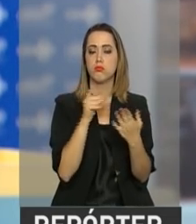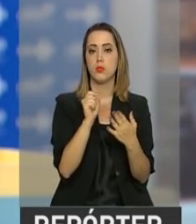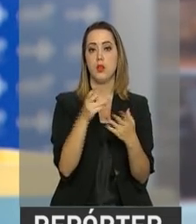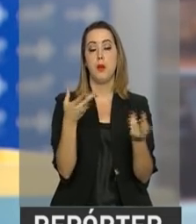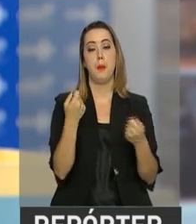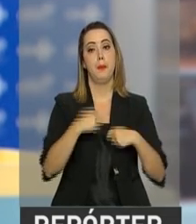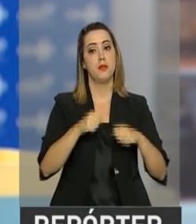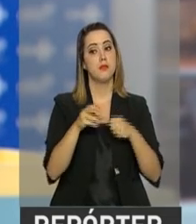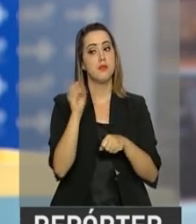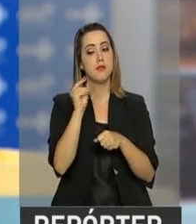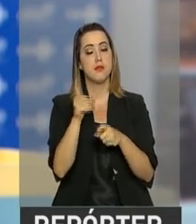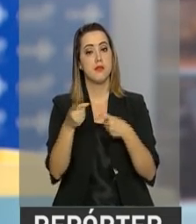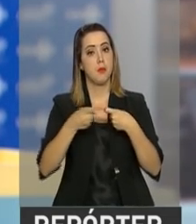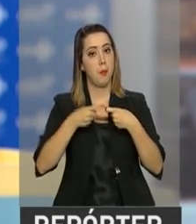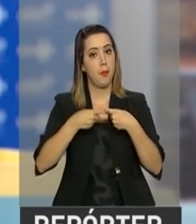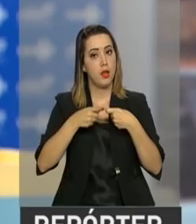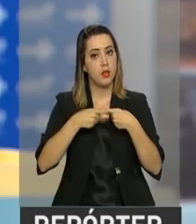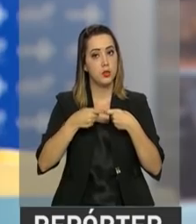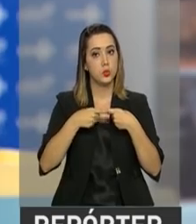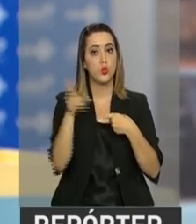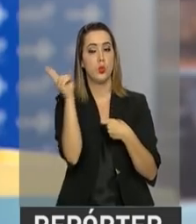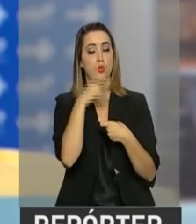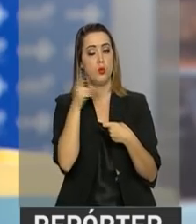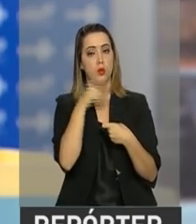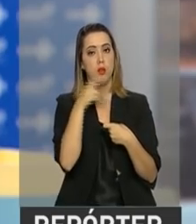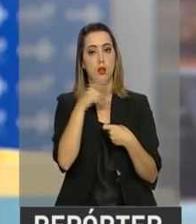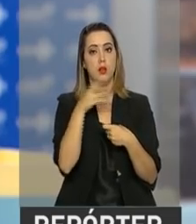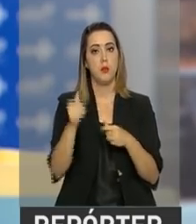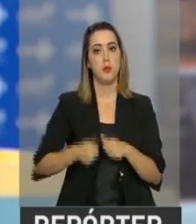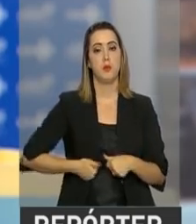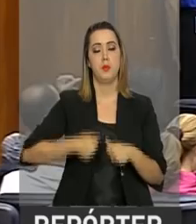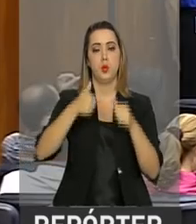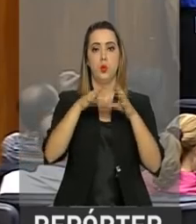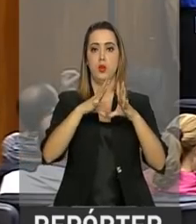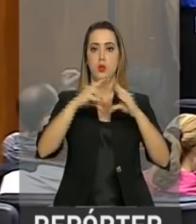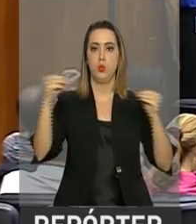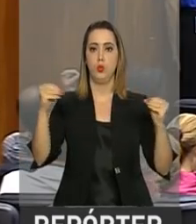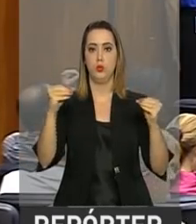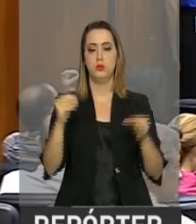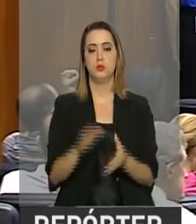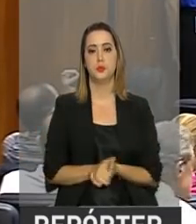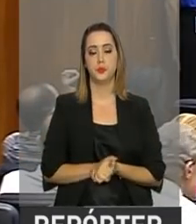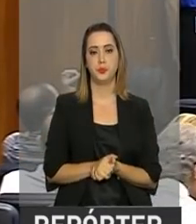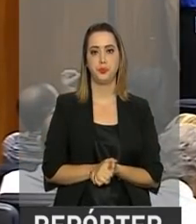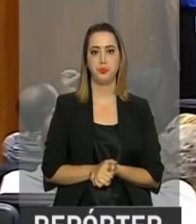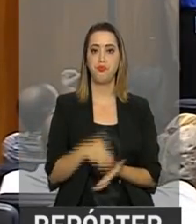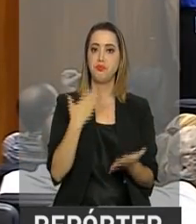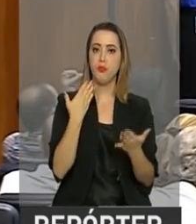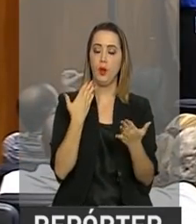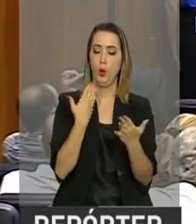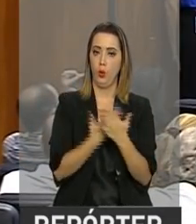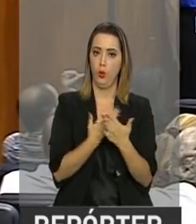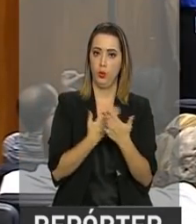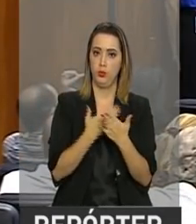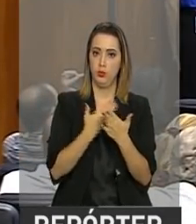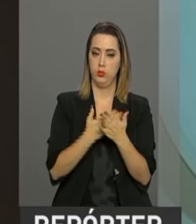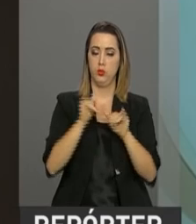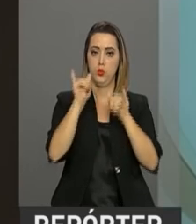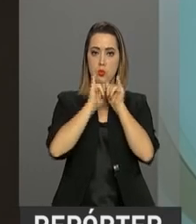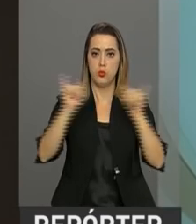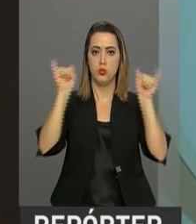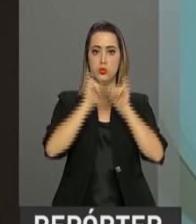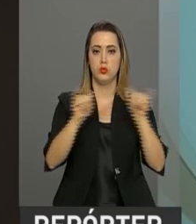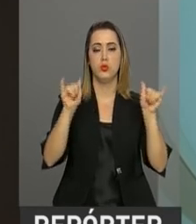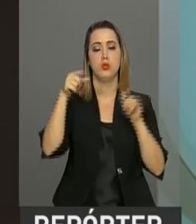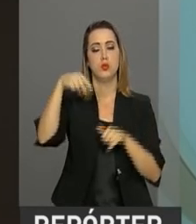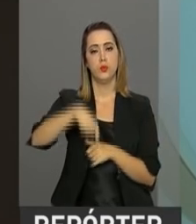diagnóstico precoce pode ser decisivo para aumentar as chances de cura nesta quinta-feira pelo Inca e